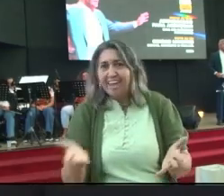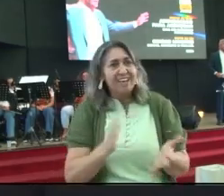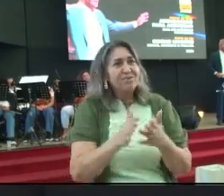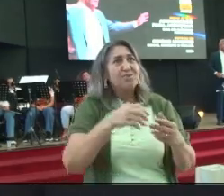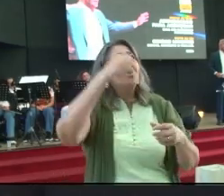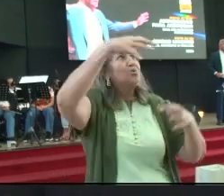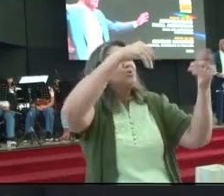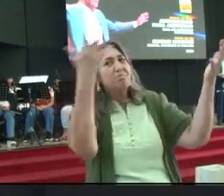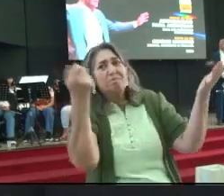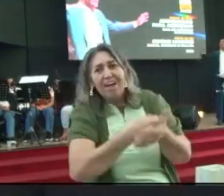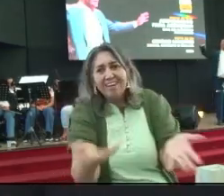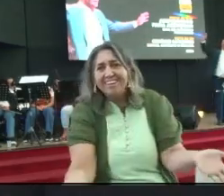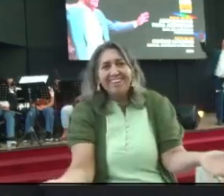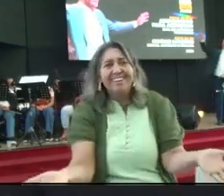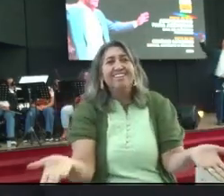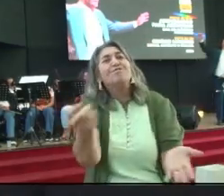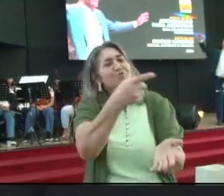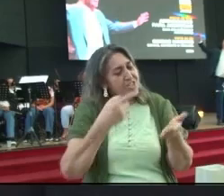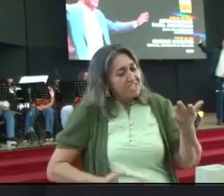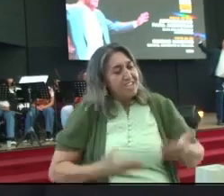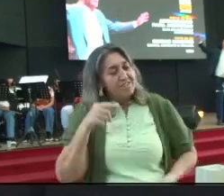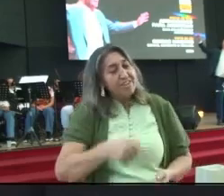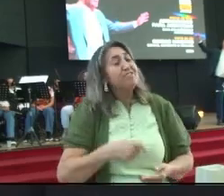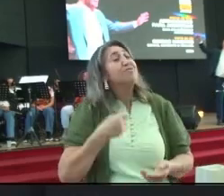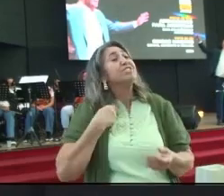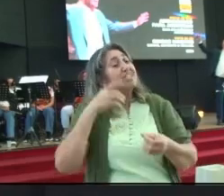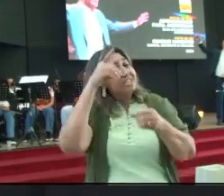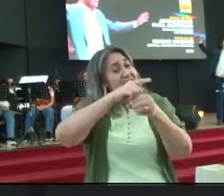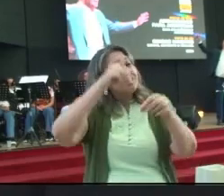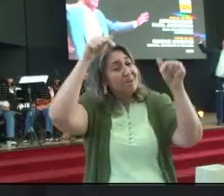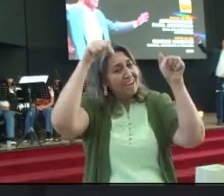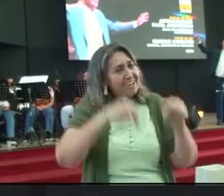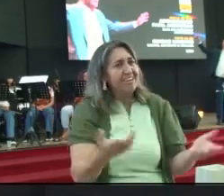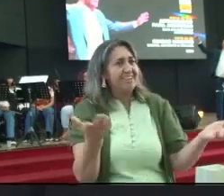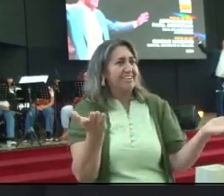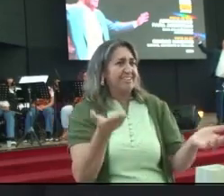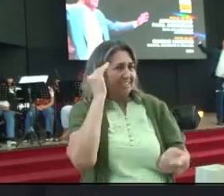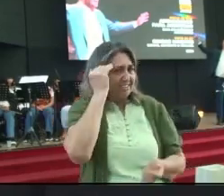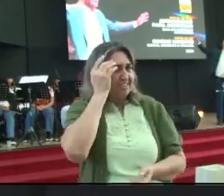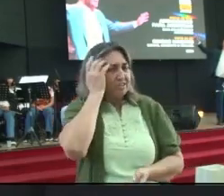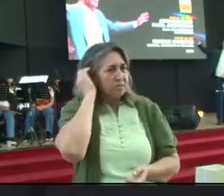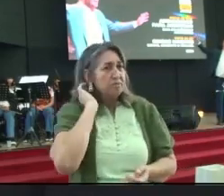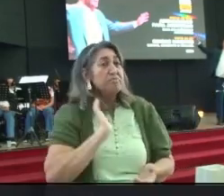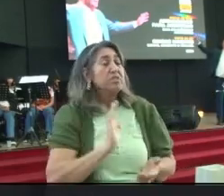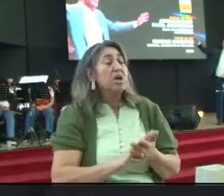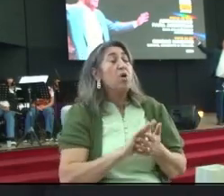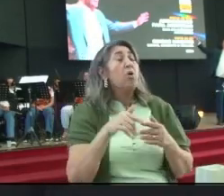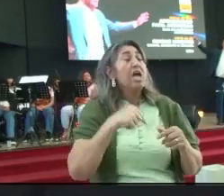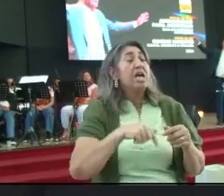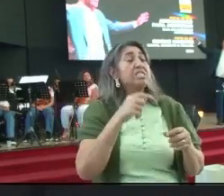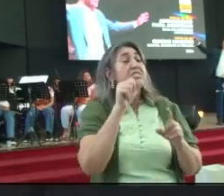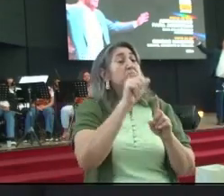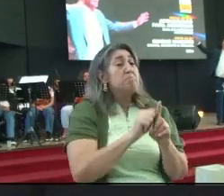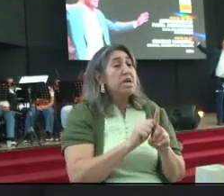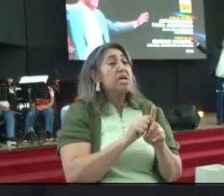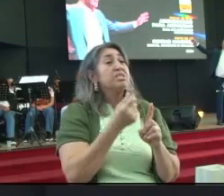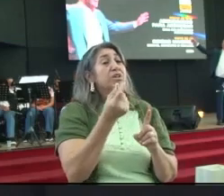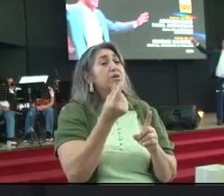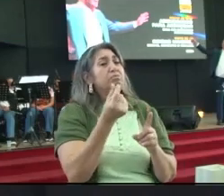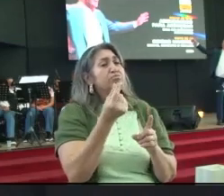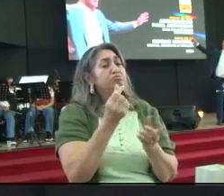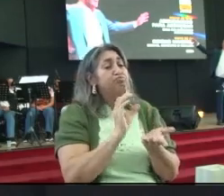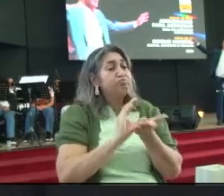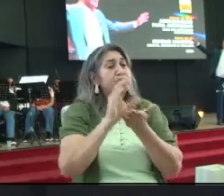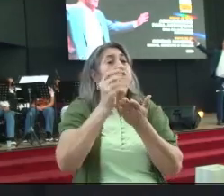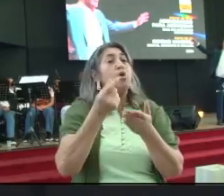congregações carentes nossa e mandamos uma máquina para o nosso pastor Nelson lá na África. Espero que tenha